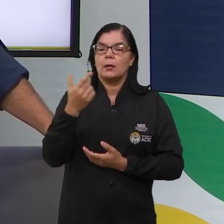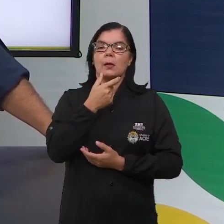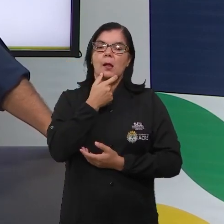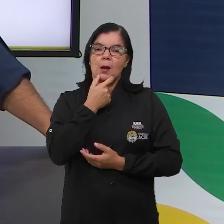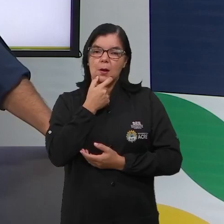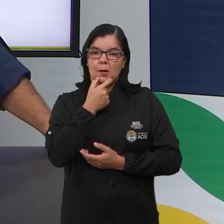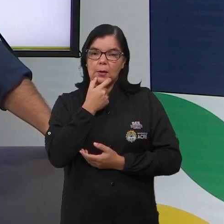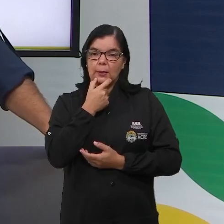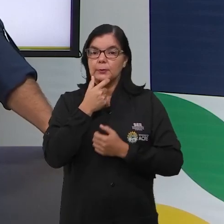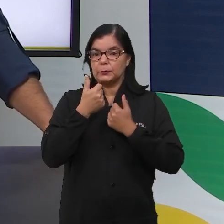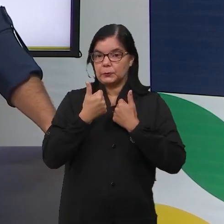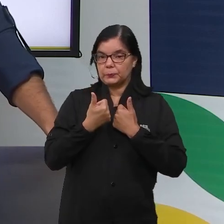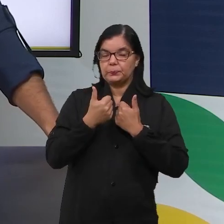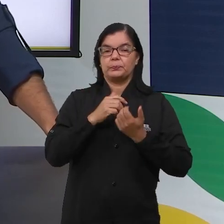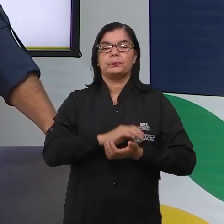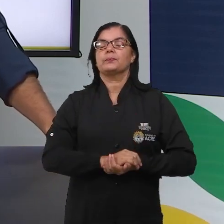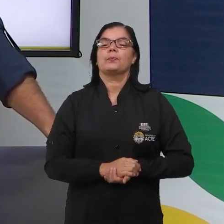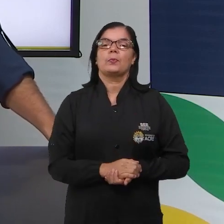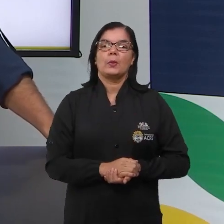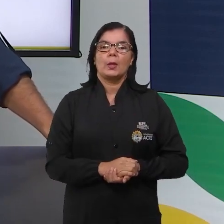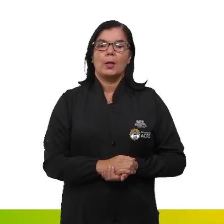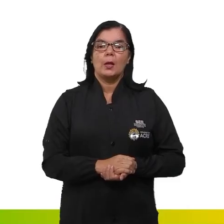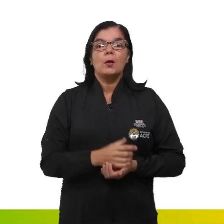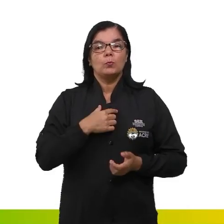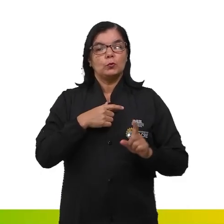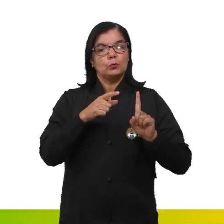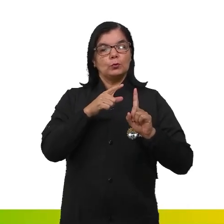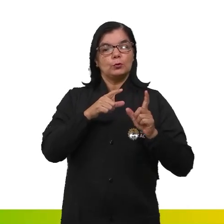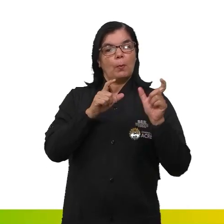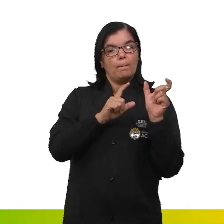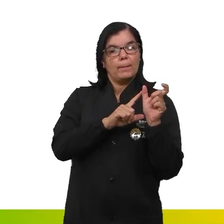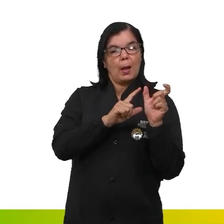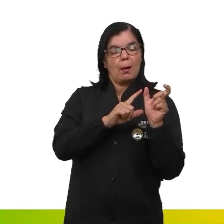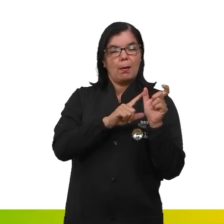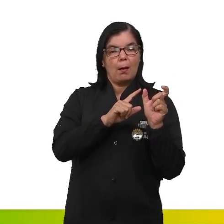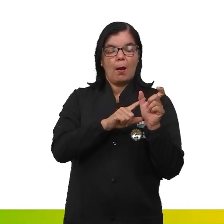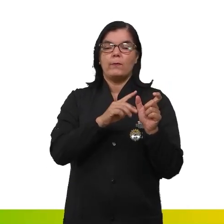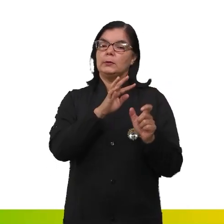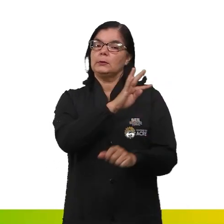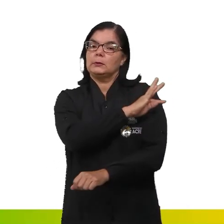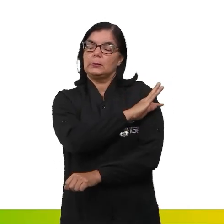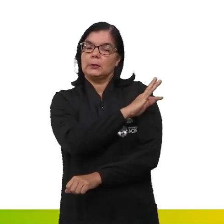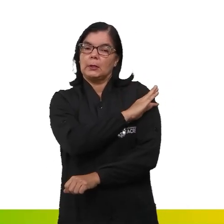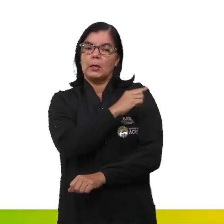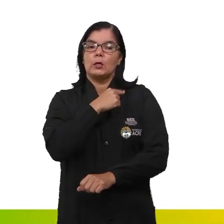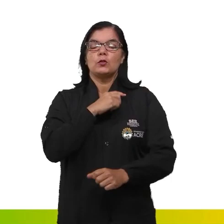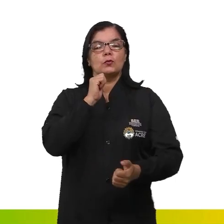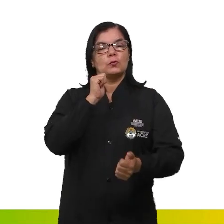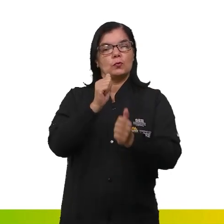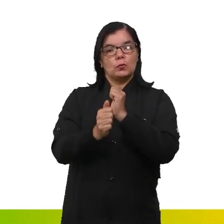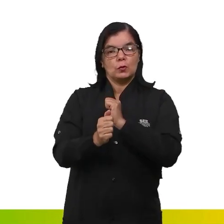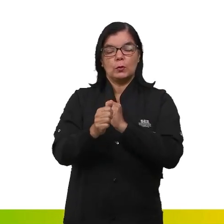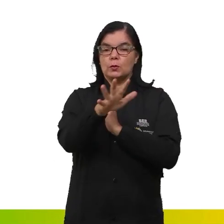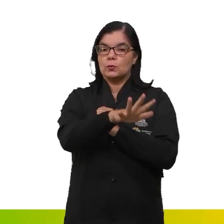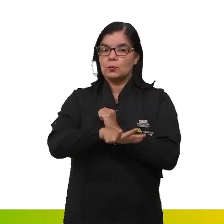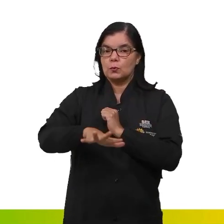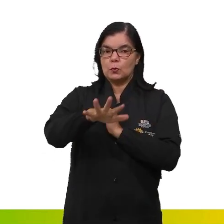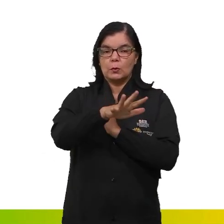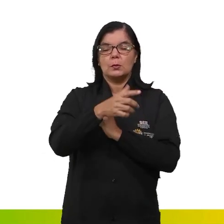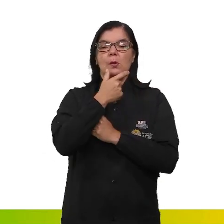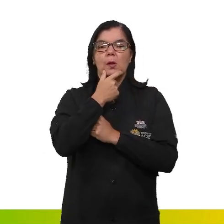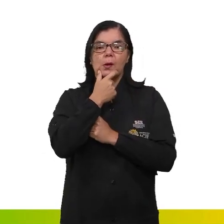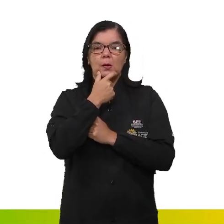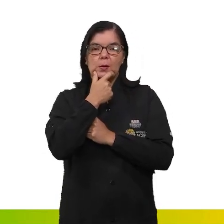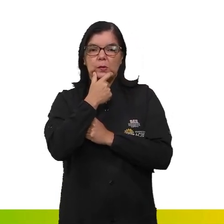inglês? Ok? Então, vamos avançar. Muitos termos técnicos e expressões esportivas são usados universalmente em